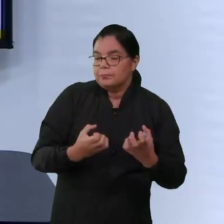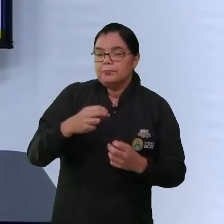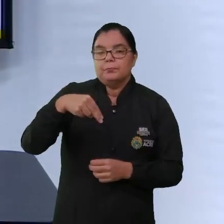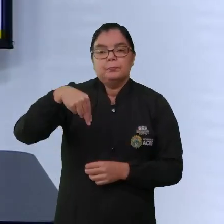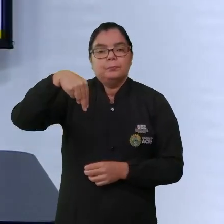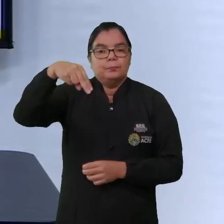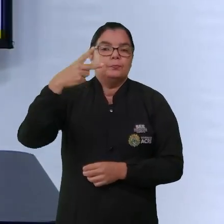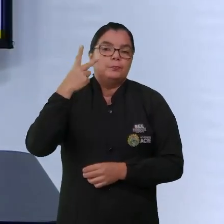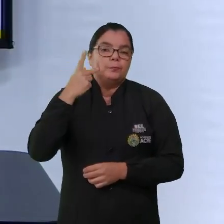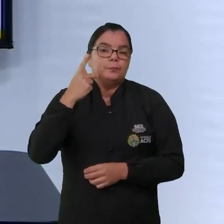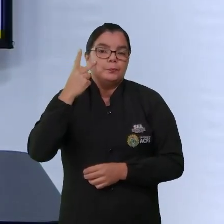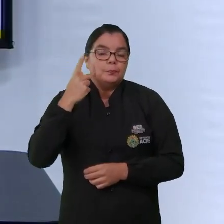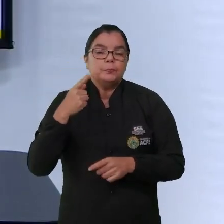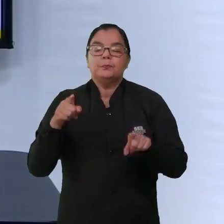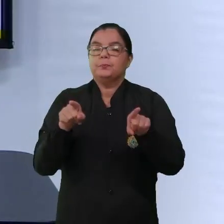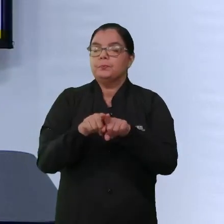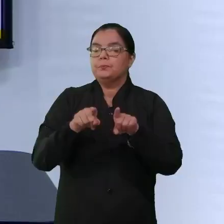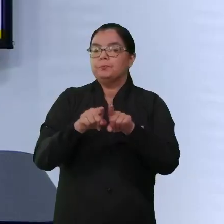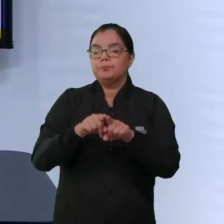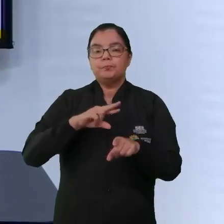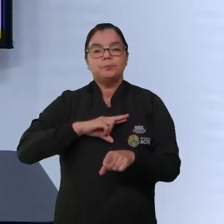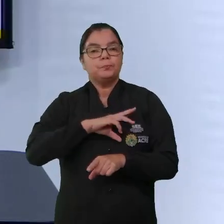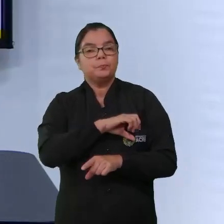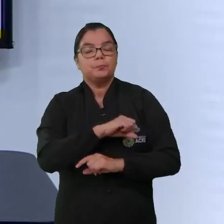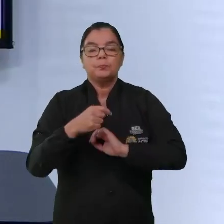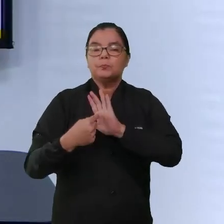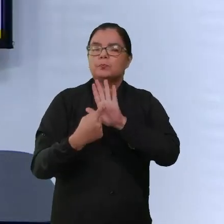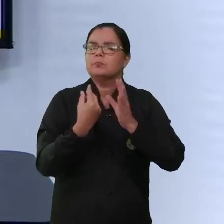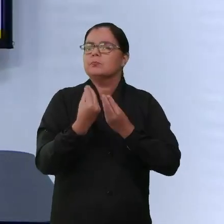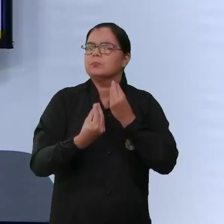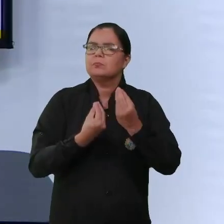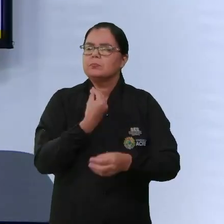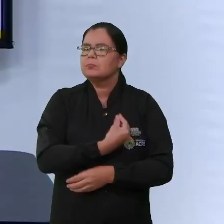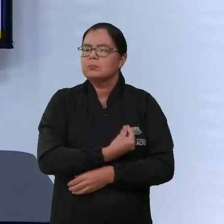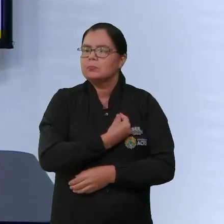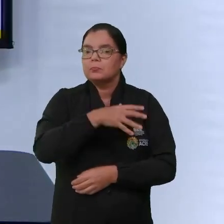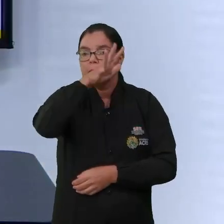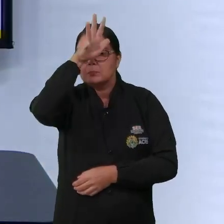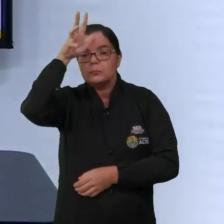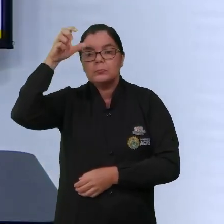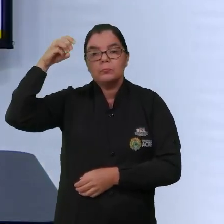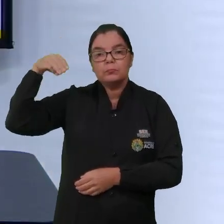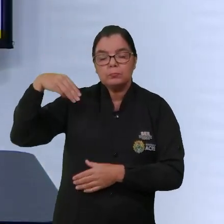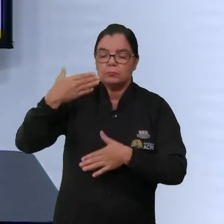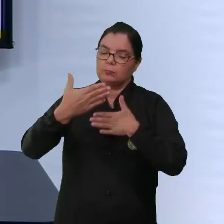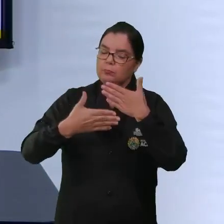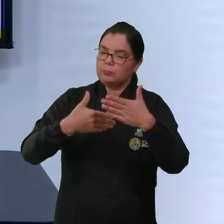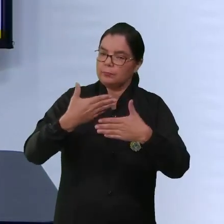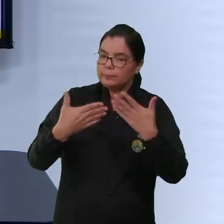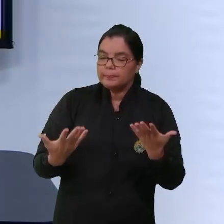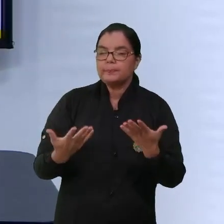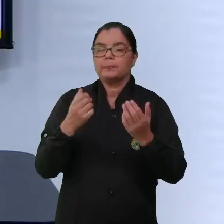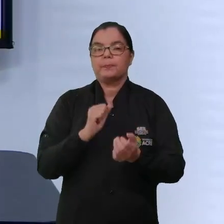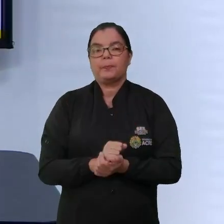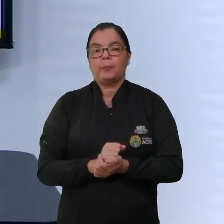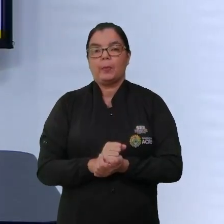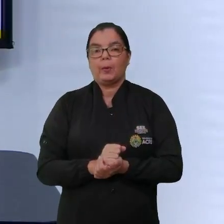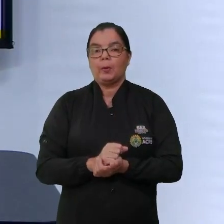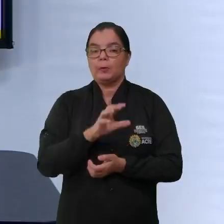Nordeste, ou romances que mostram aí como é a vida na Amazônia, e assim sucessivamente. Então,